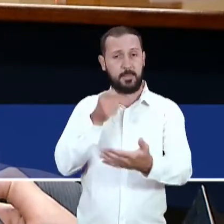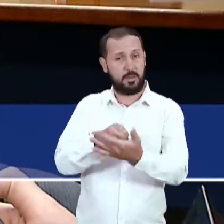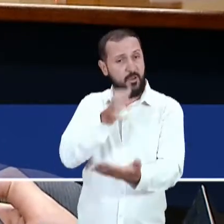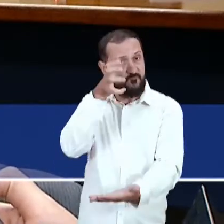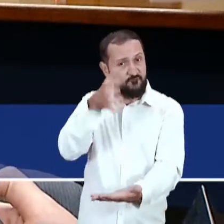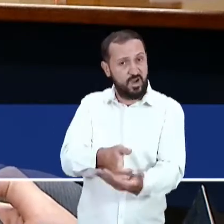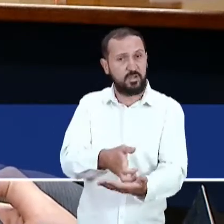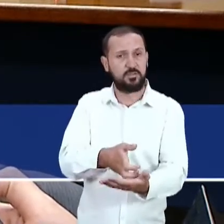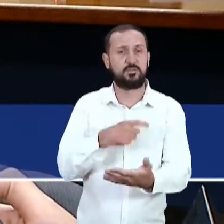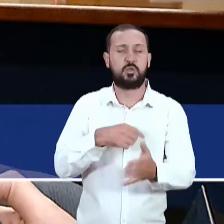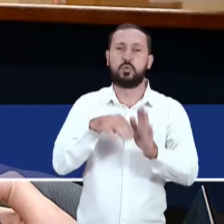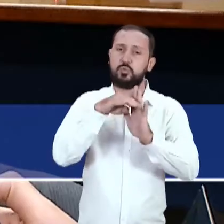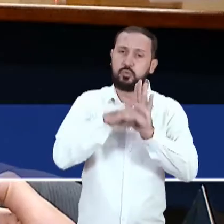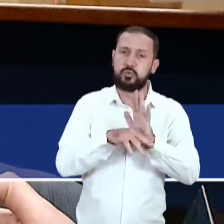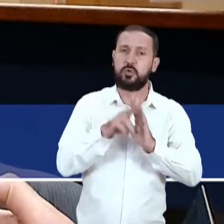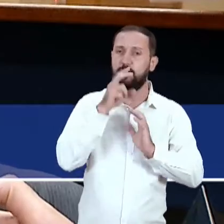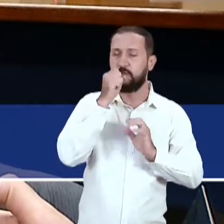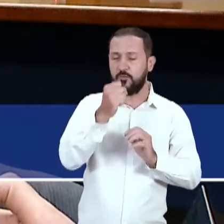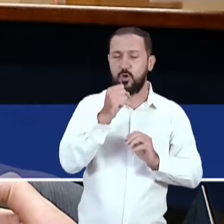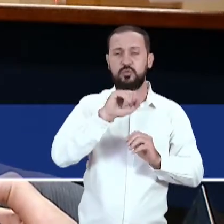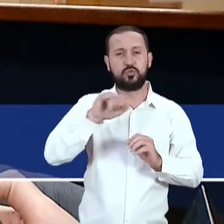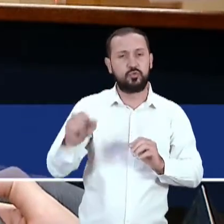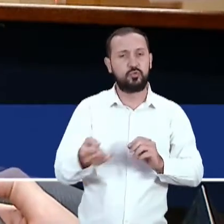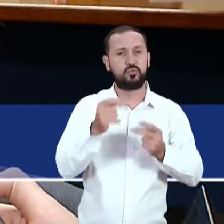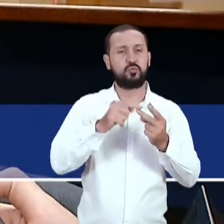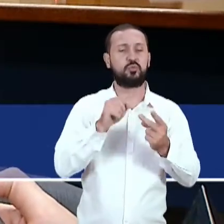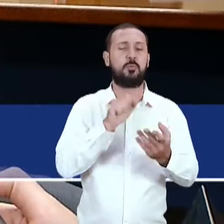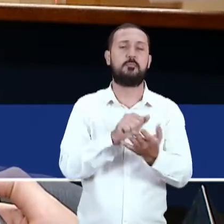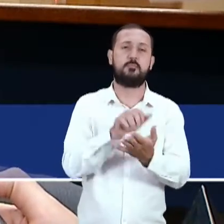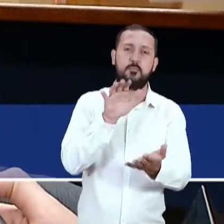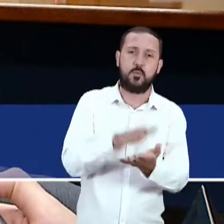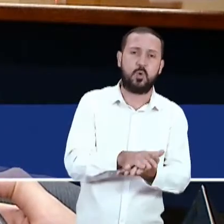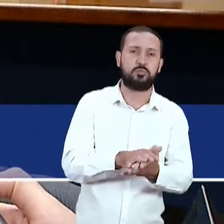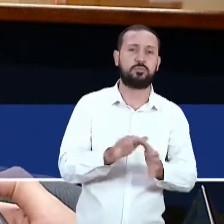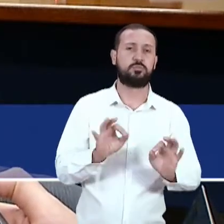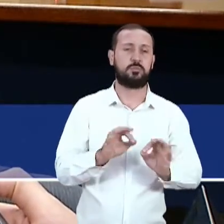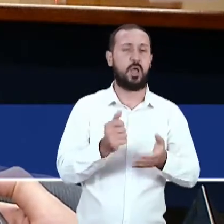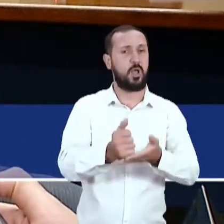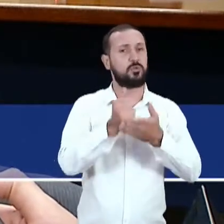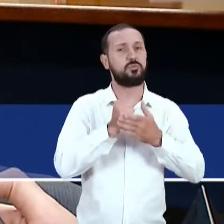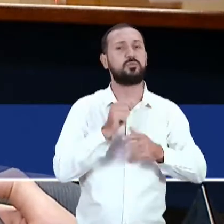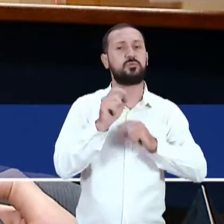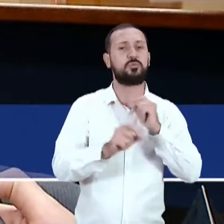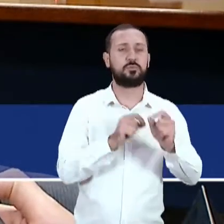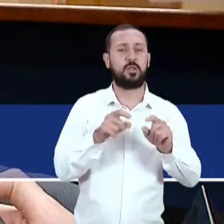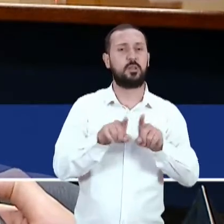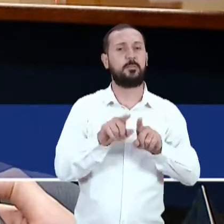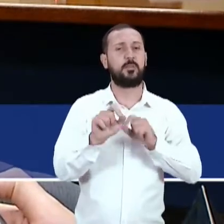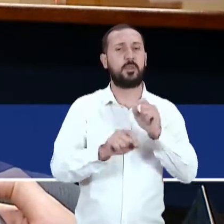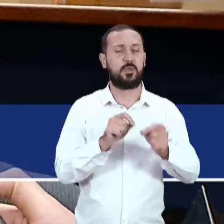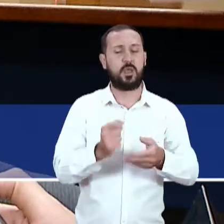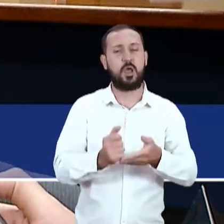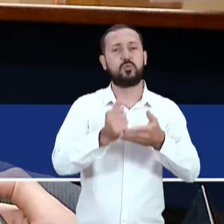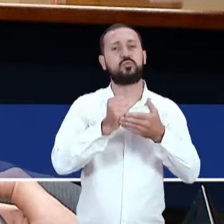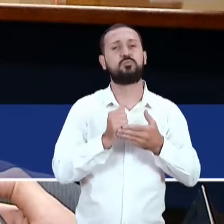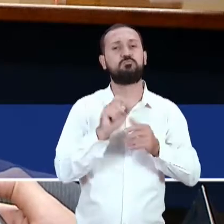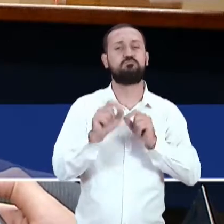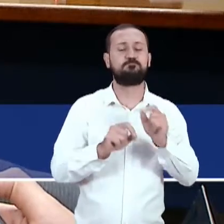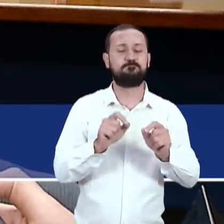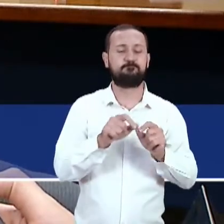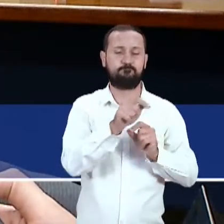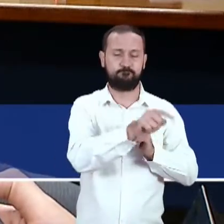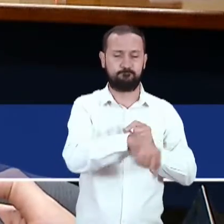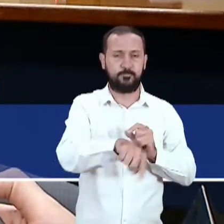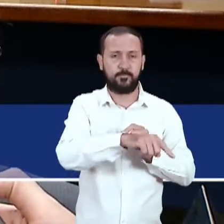à vista, de descontos substanciais em juros, em multas, não é, possibilitando, além de